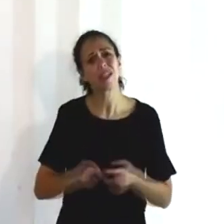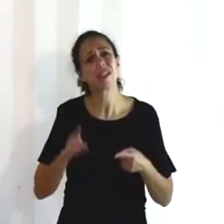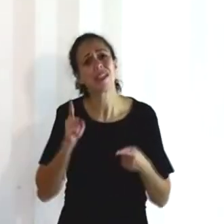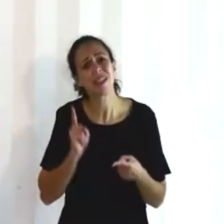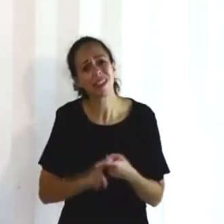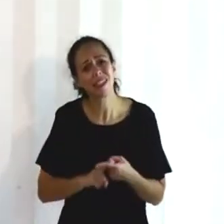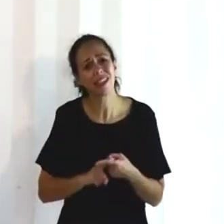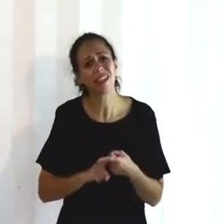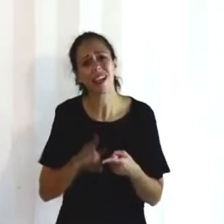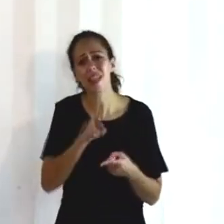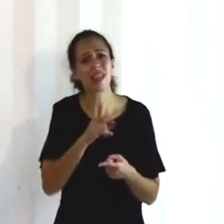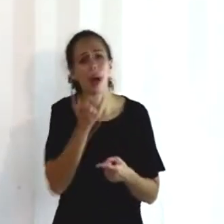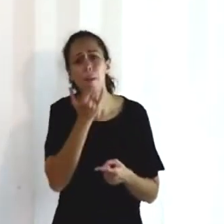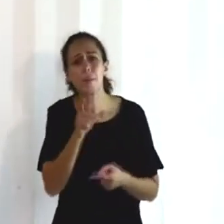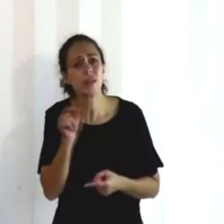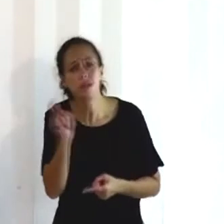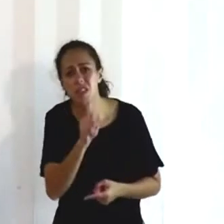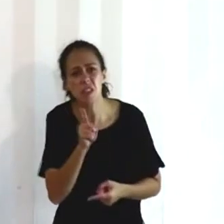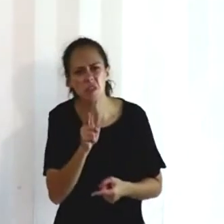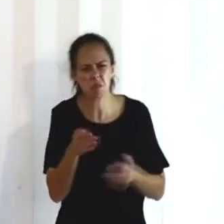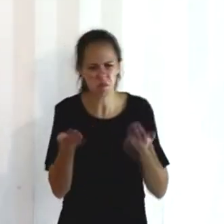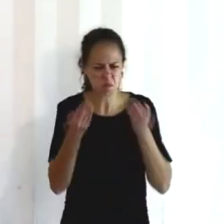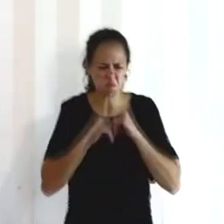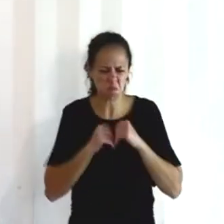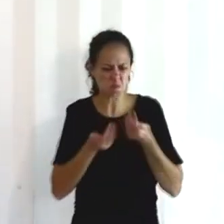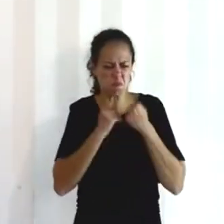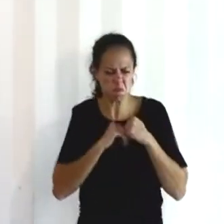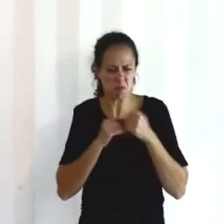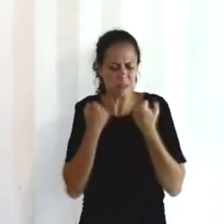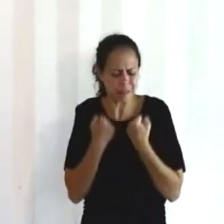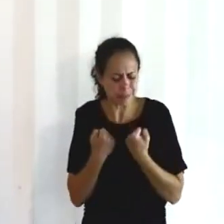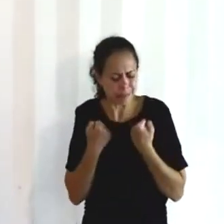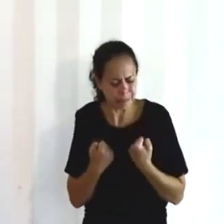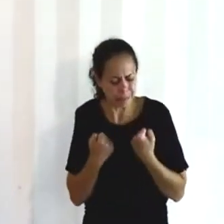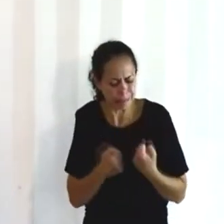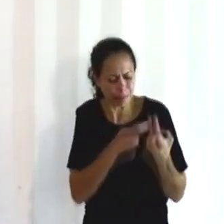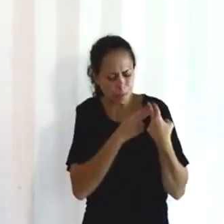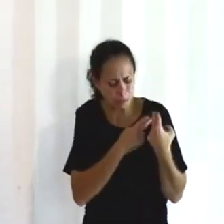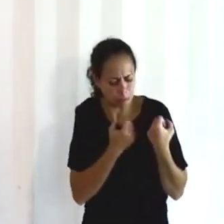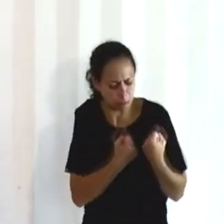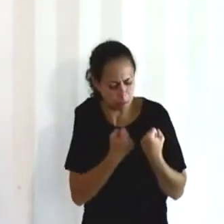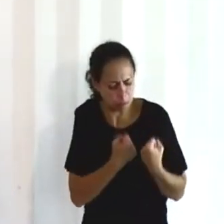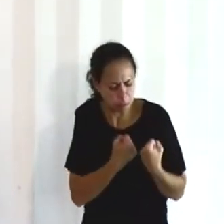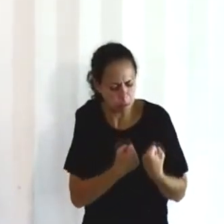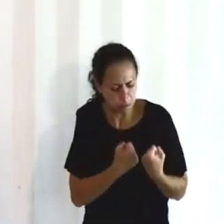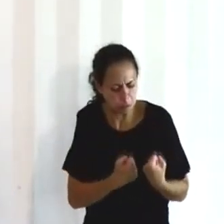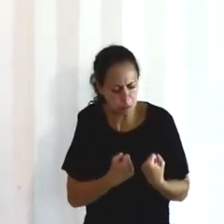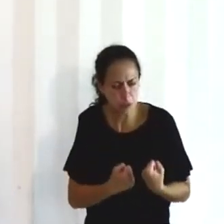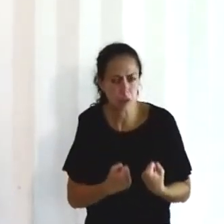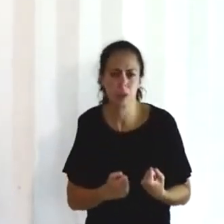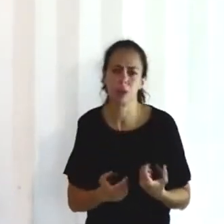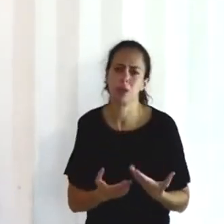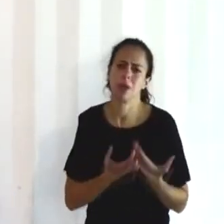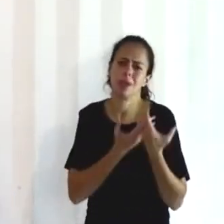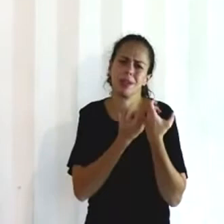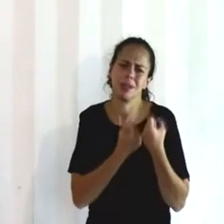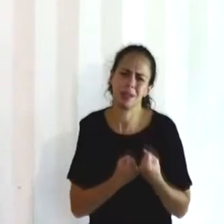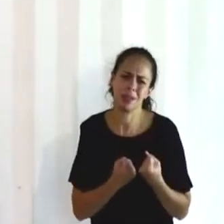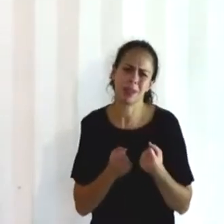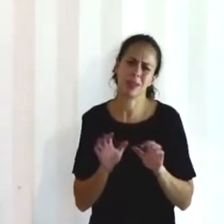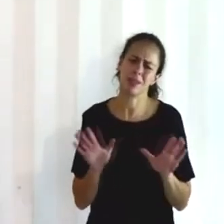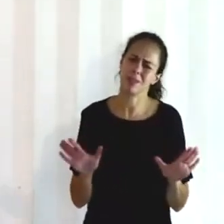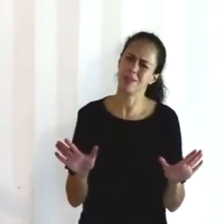conseguir perdoar. Nós não deveríamos colocar esse peso sobre as pessoas. Minha terceira aplicação seria, meus